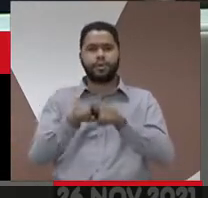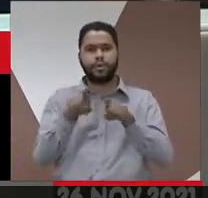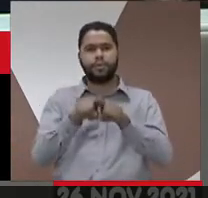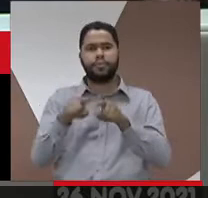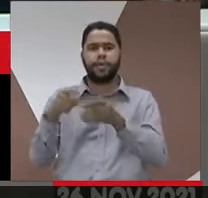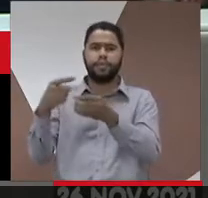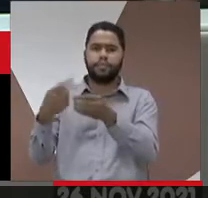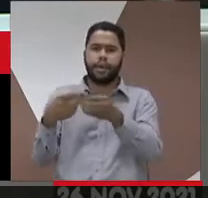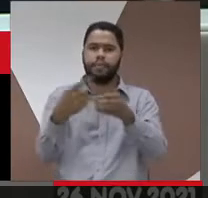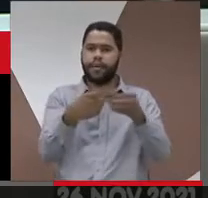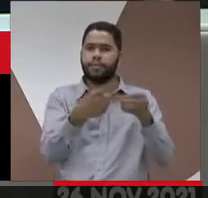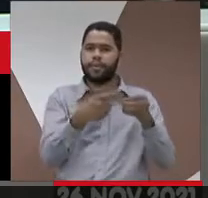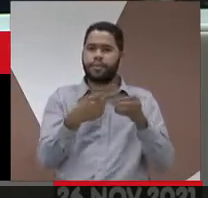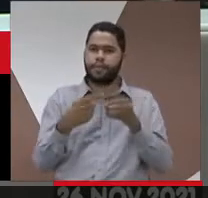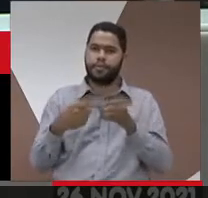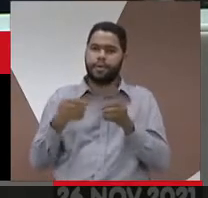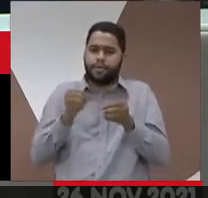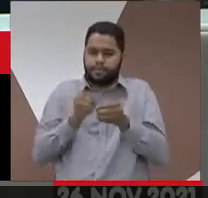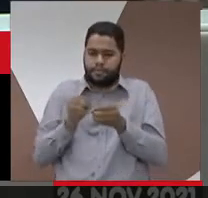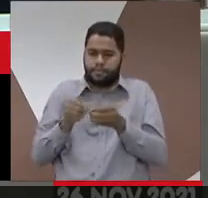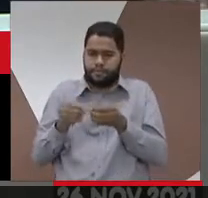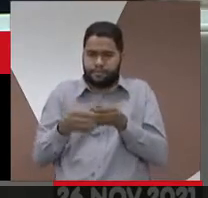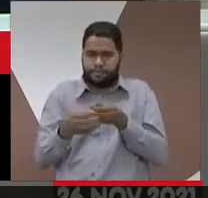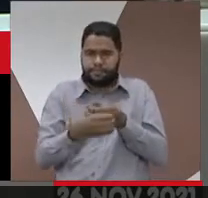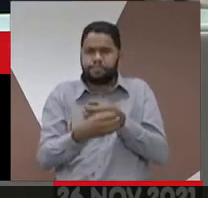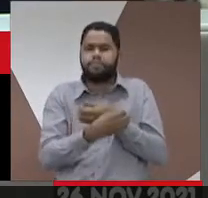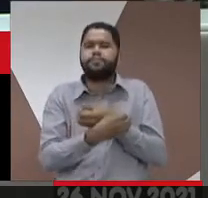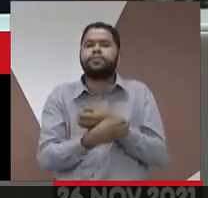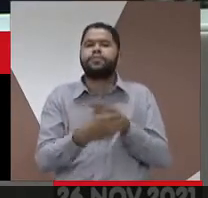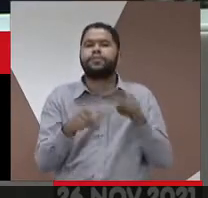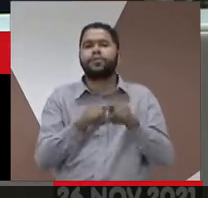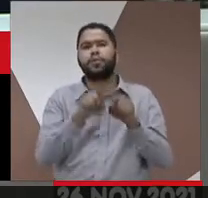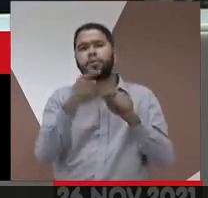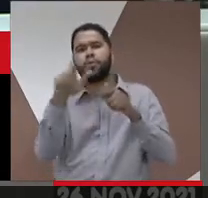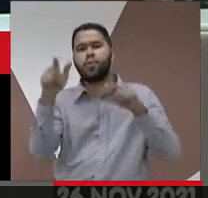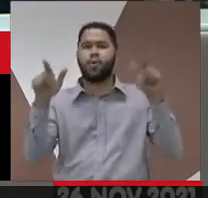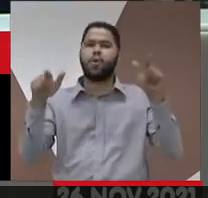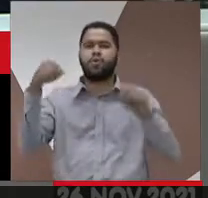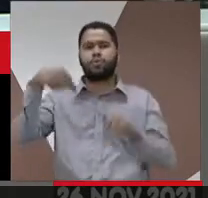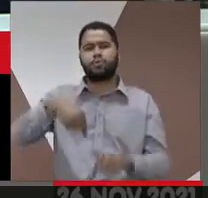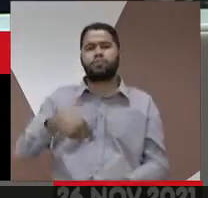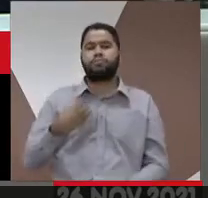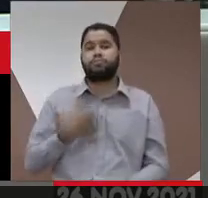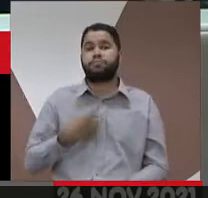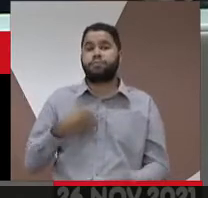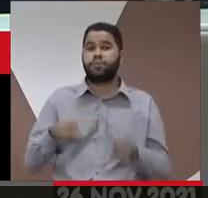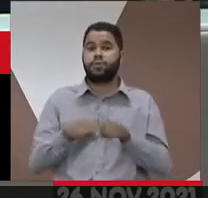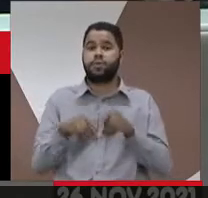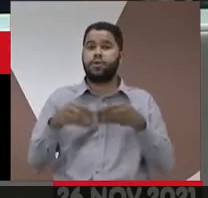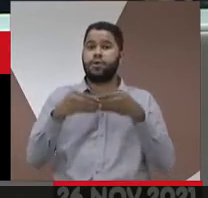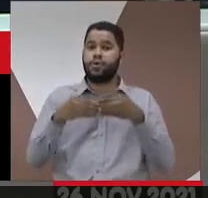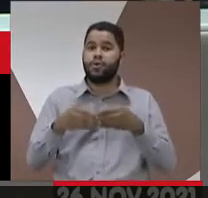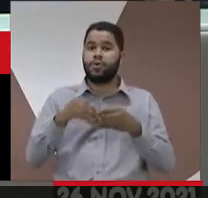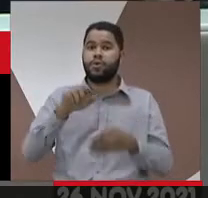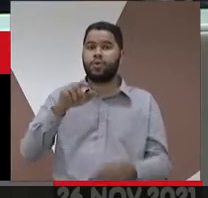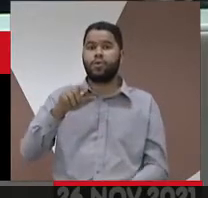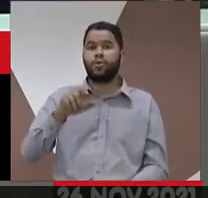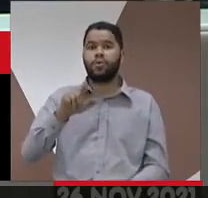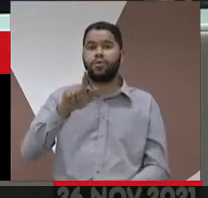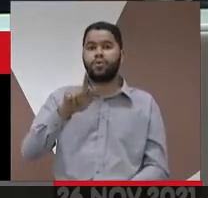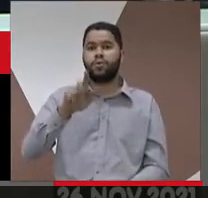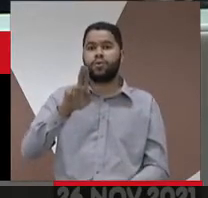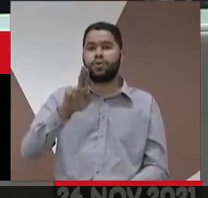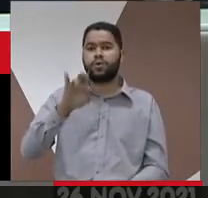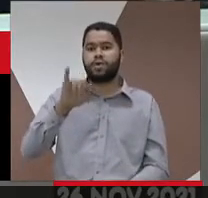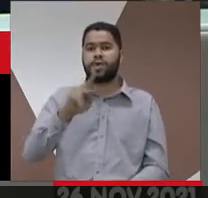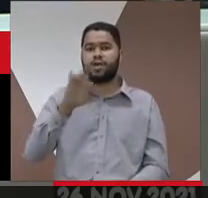prefeitos aqui da região metropolitana e os demais que estão aqui presentes. Quero cumprimentar o Guilherme,